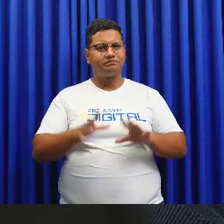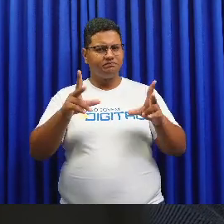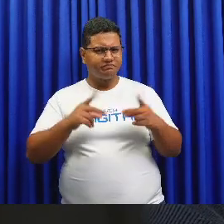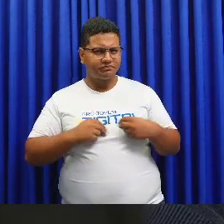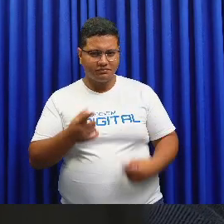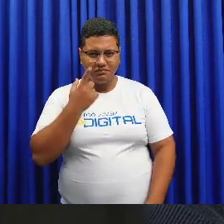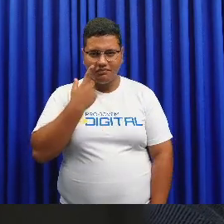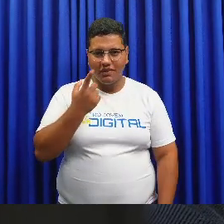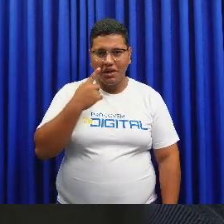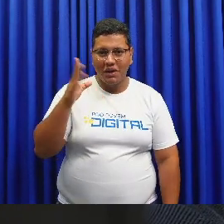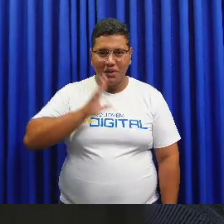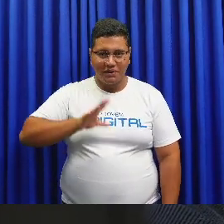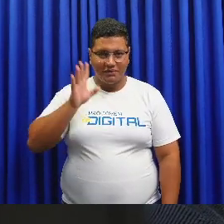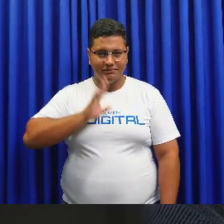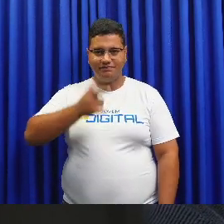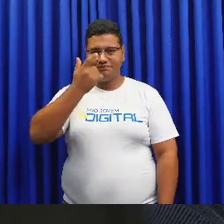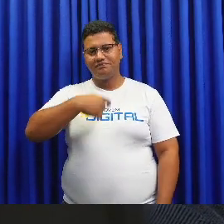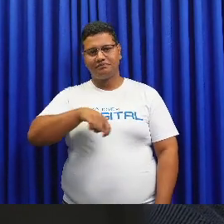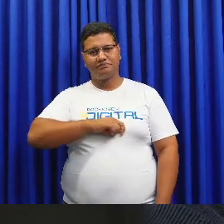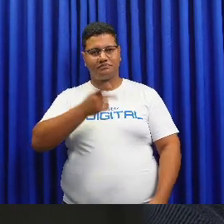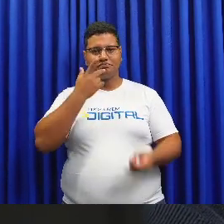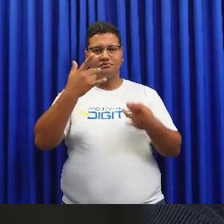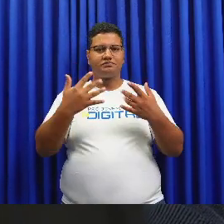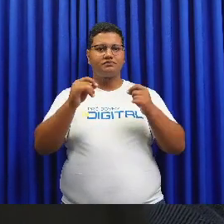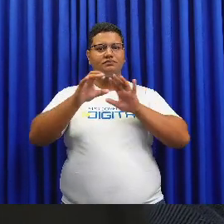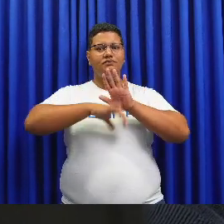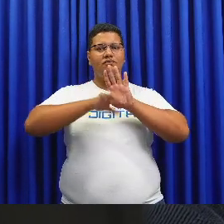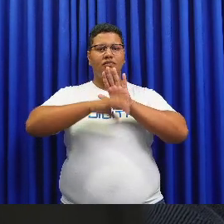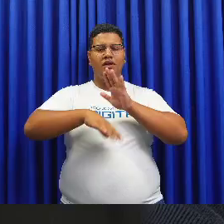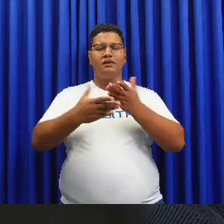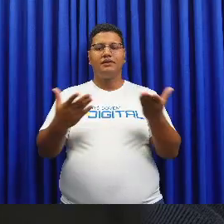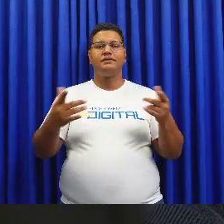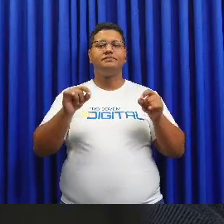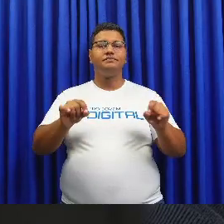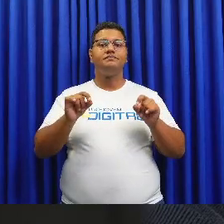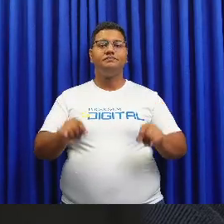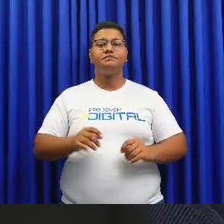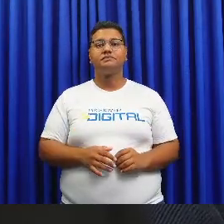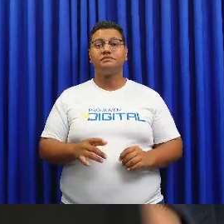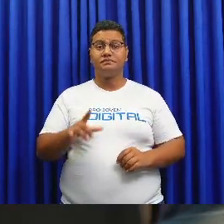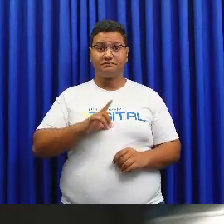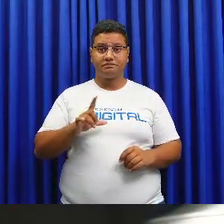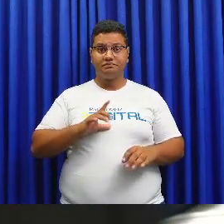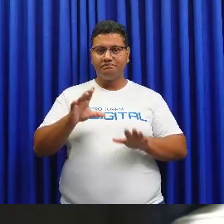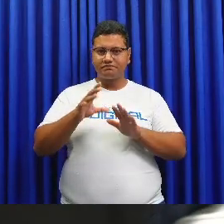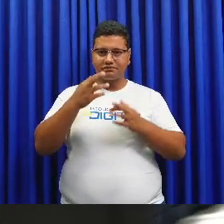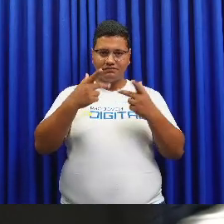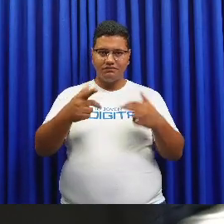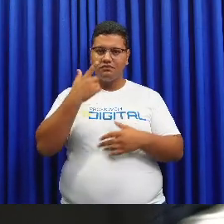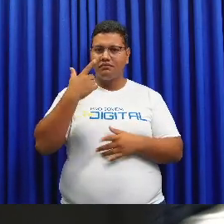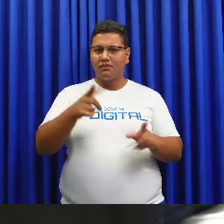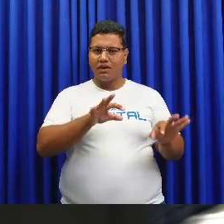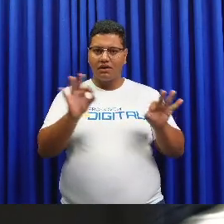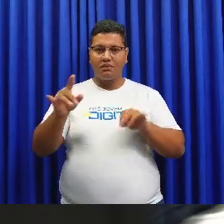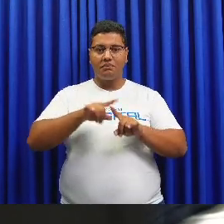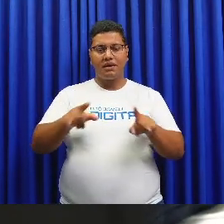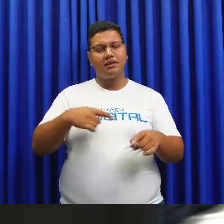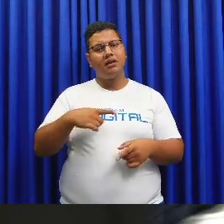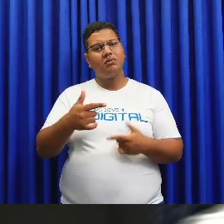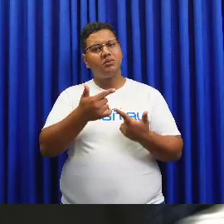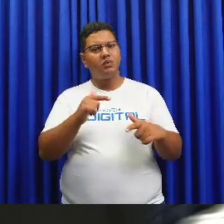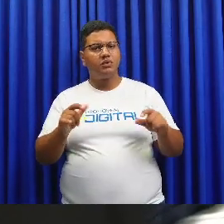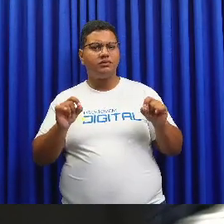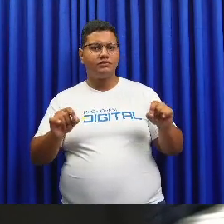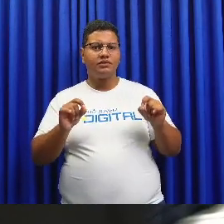Rapaz, olha só que legal, estou trazendo aqui conceitos para vocês que são de coisas que você já viu, mas eu percebi que eu ainda não